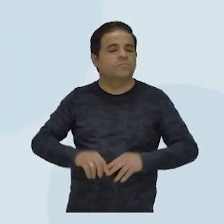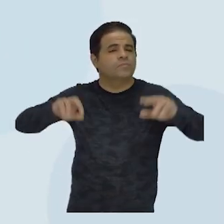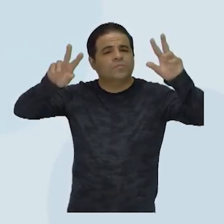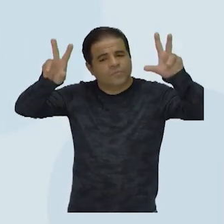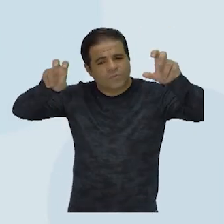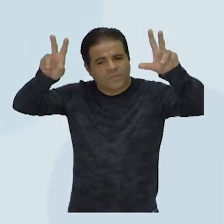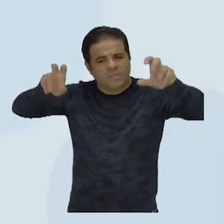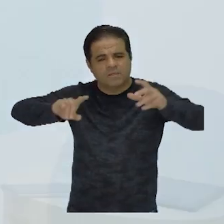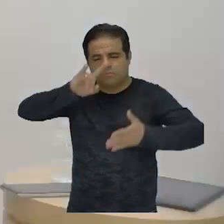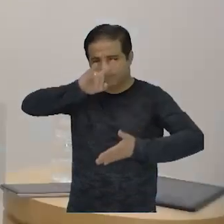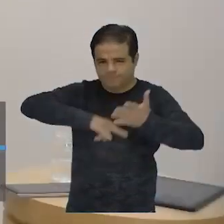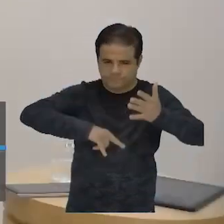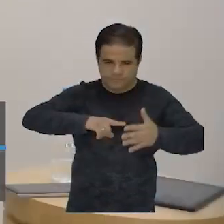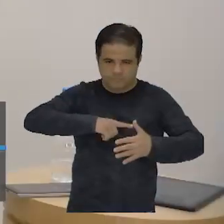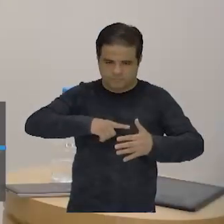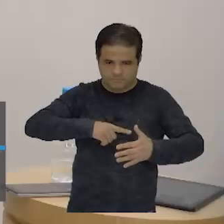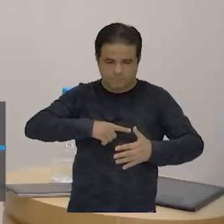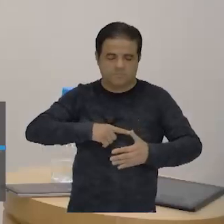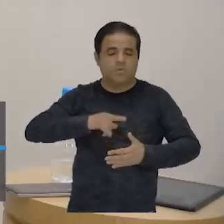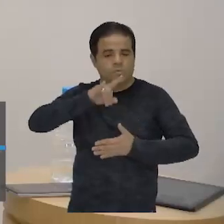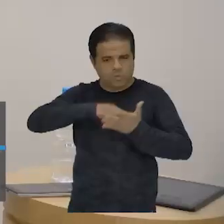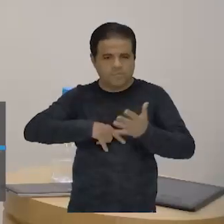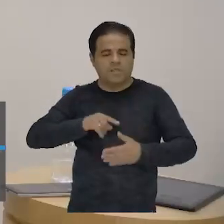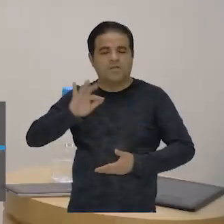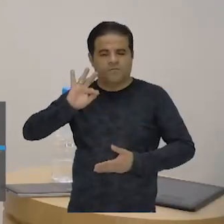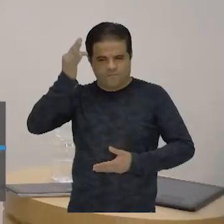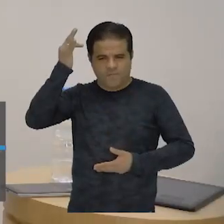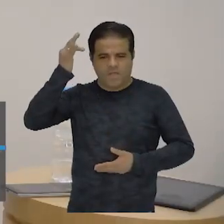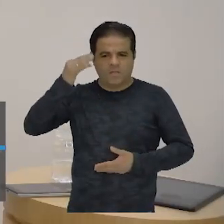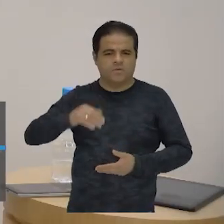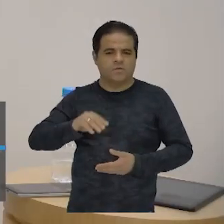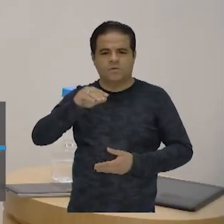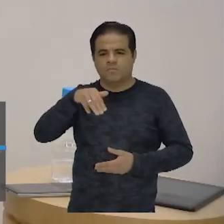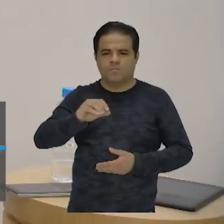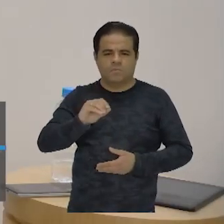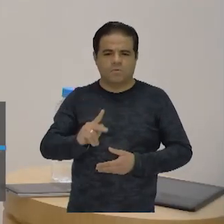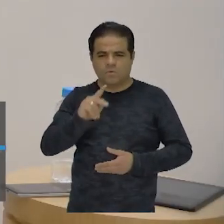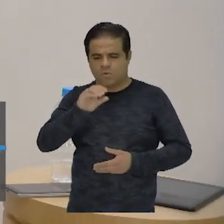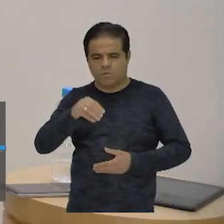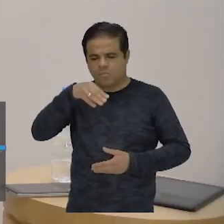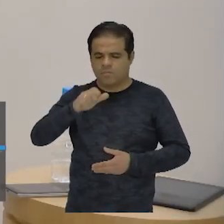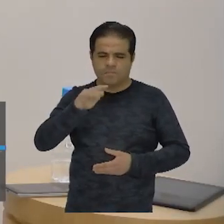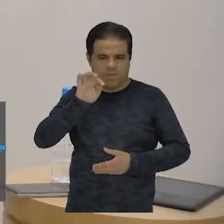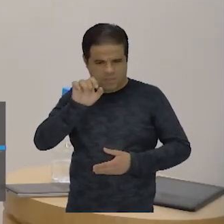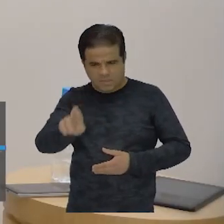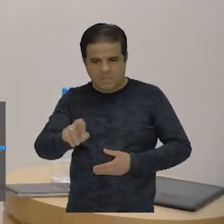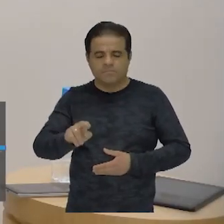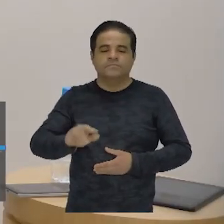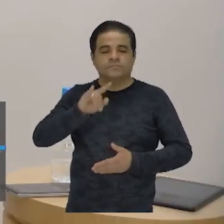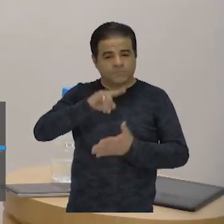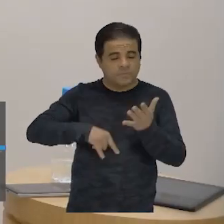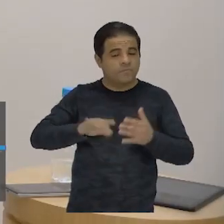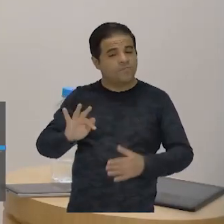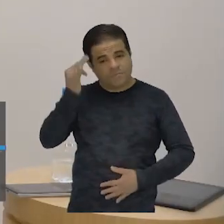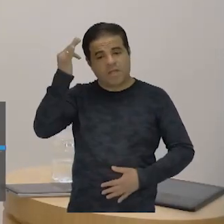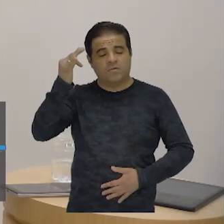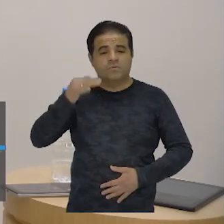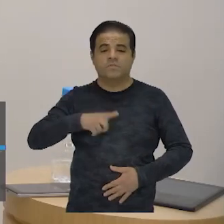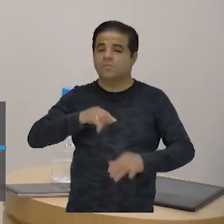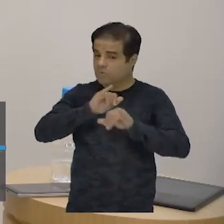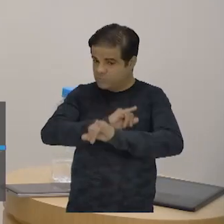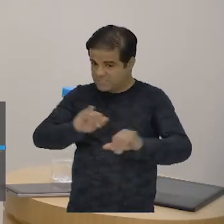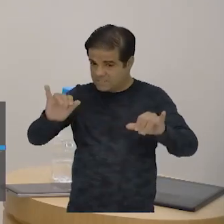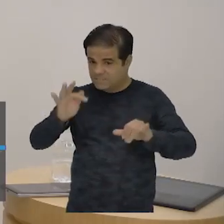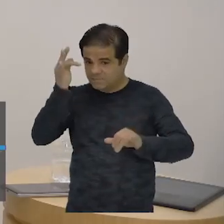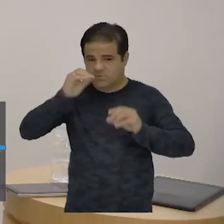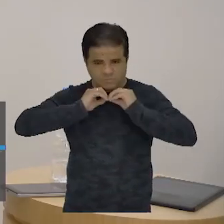termo de um documentário, documentário falso, chamado mockumentary. O que é um mockumentary? Mockumentary é um documentário falso. Então, por exemplo, tem uma notícia